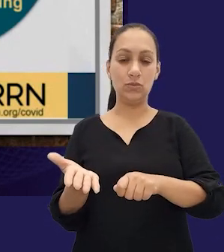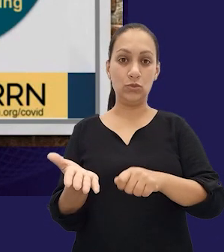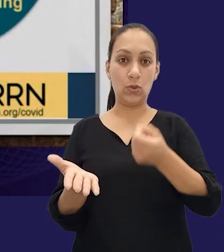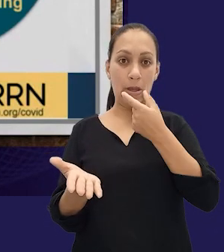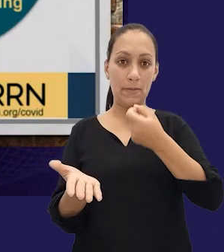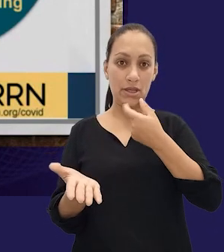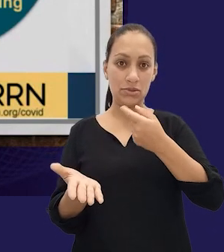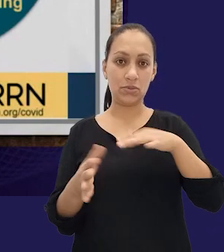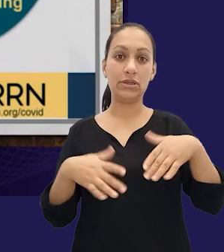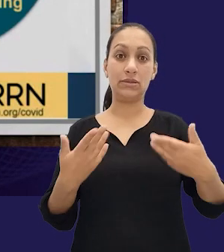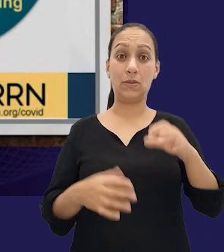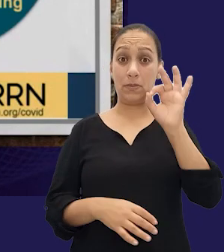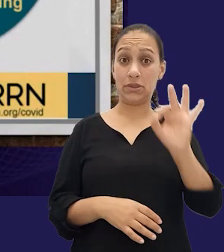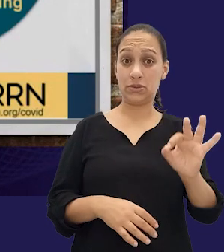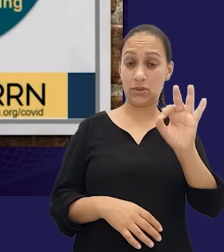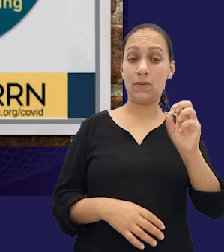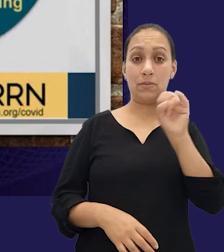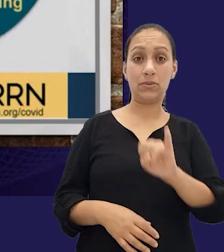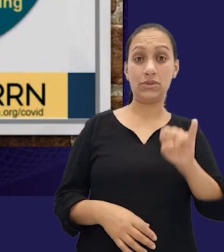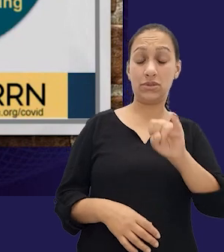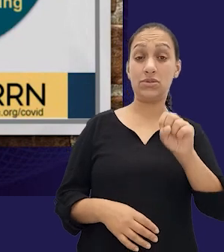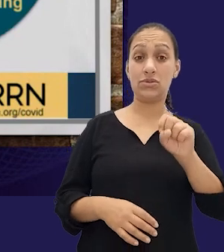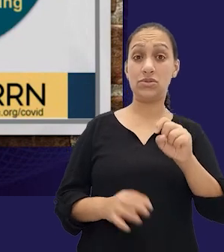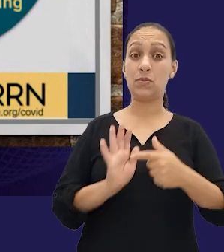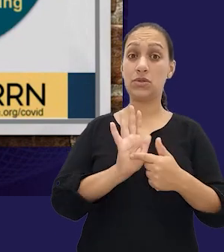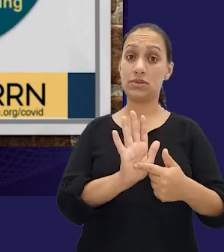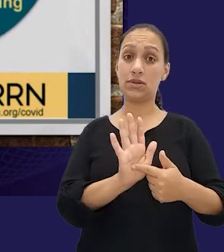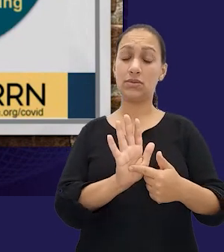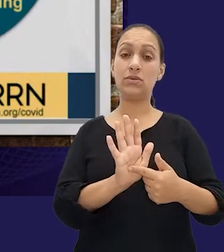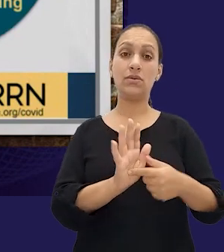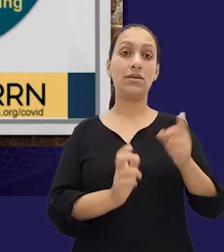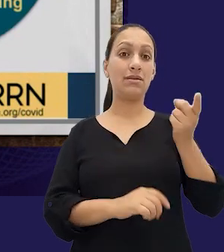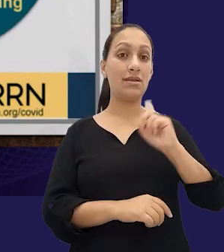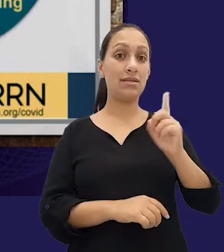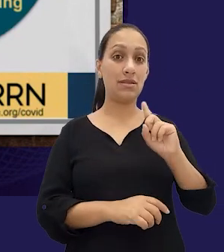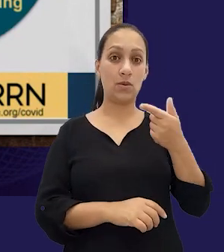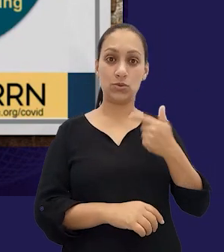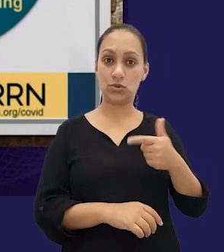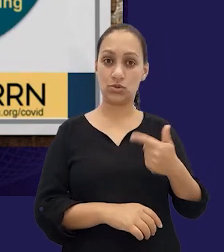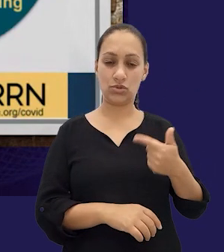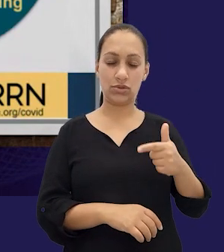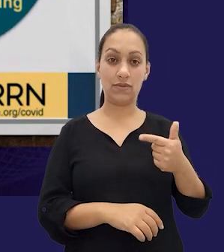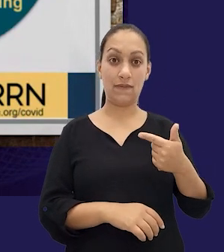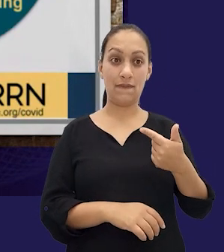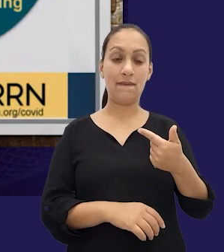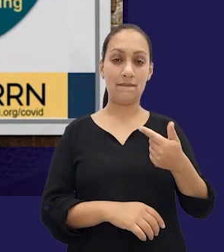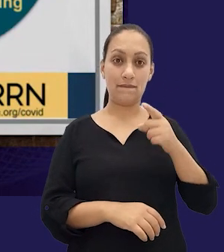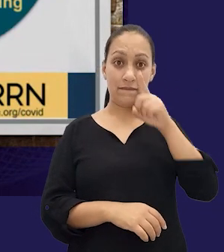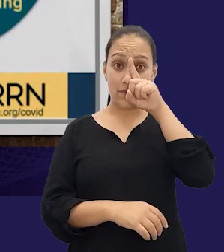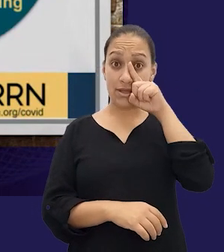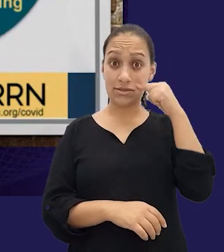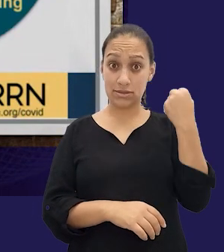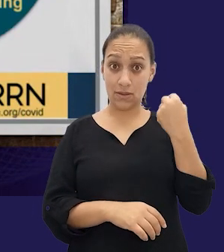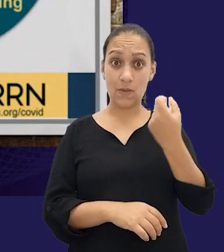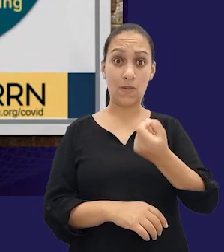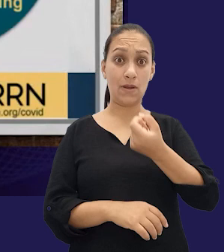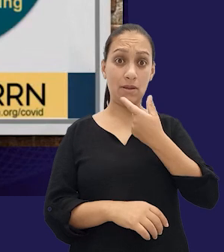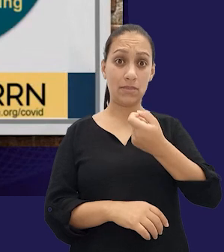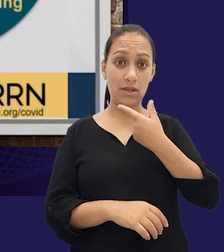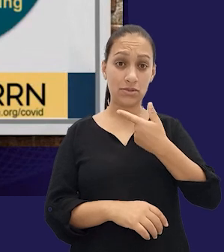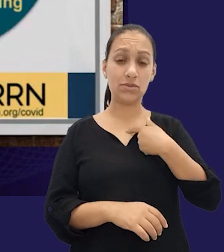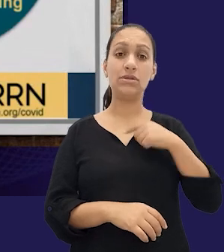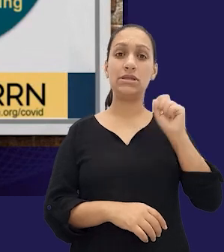um percentual bem importante aqui de pacientes que não tinham infecção bacteriana e que receberam,